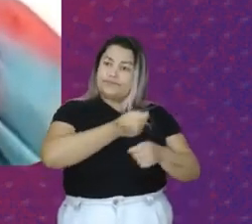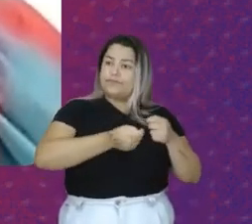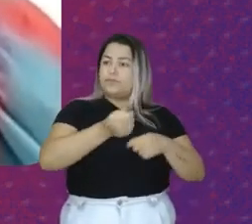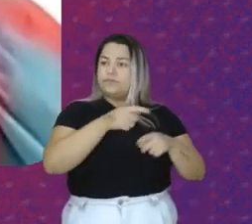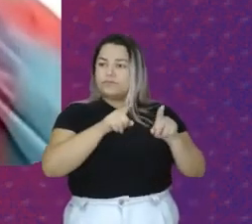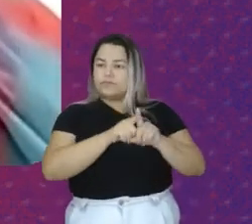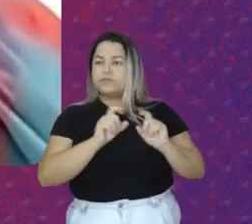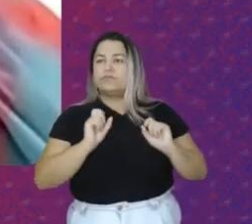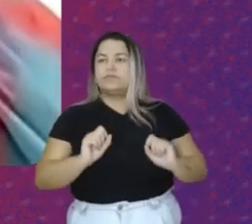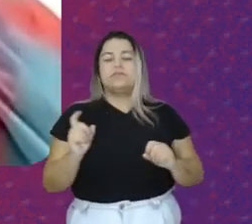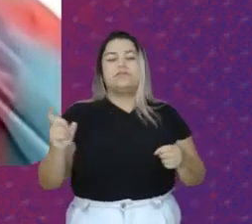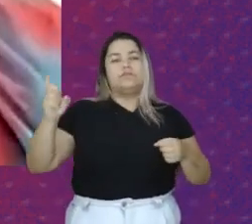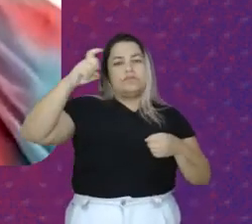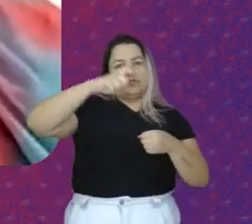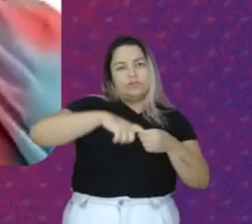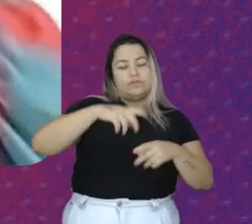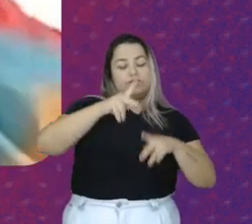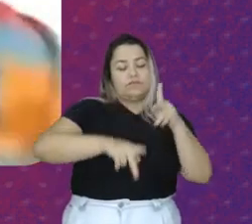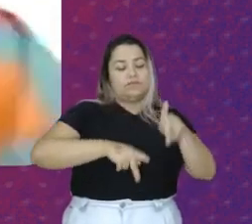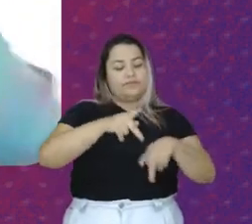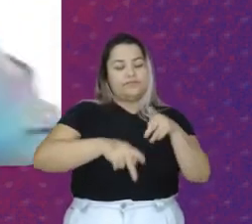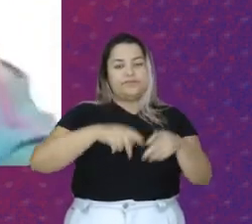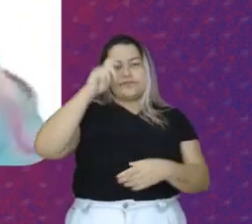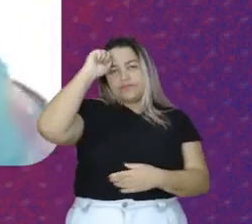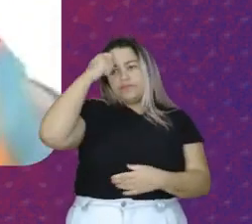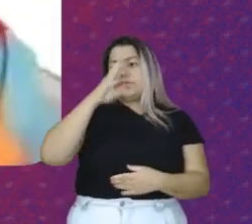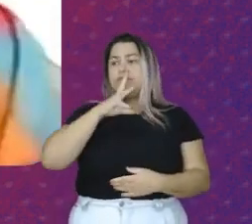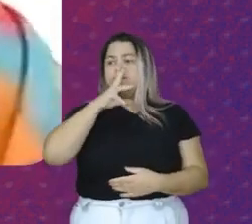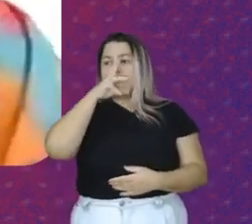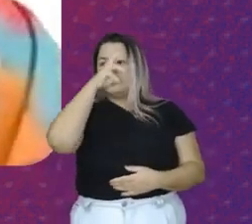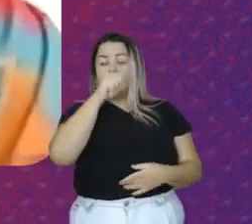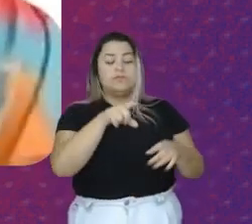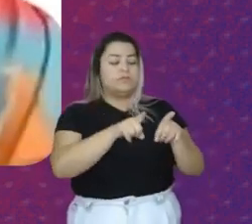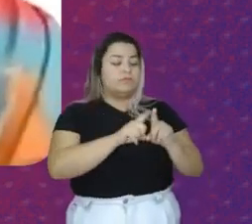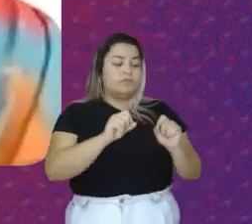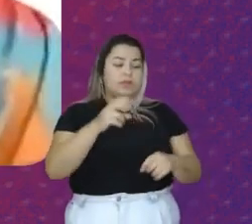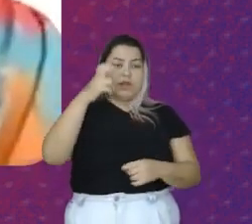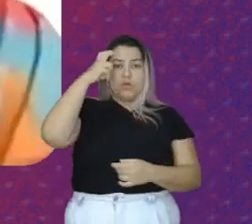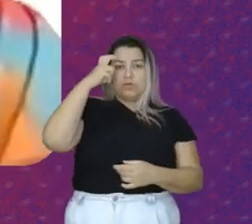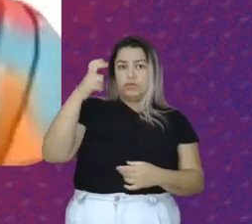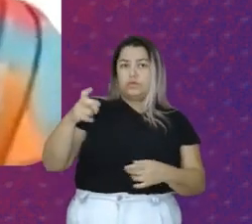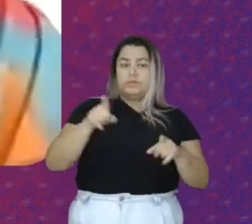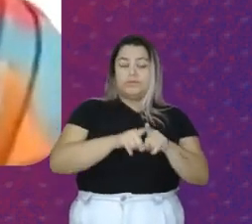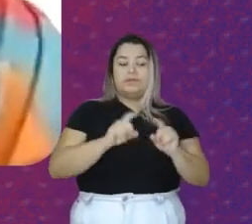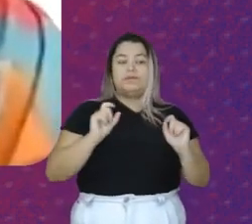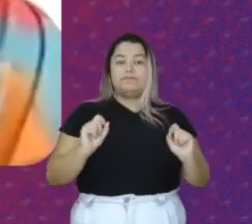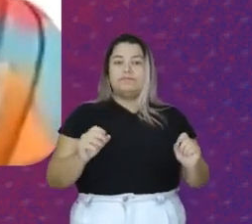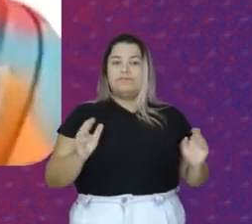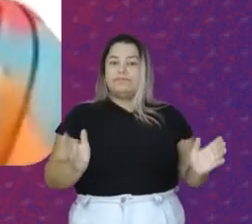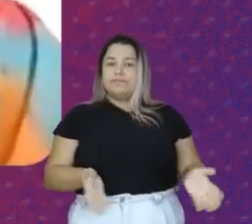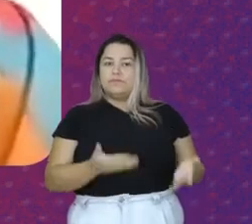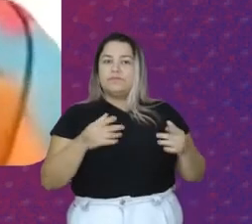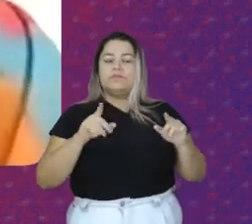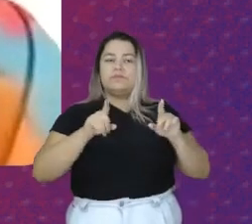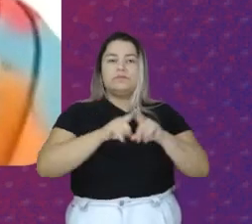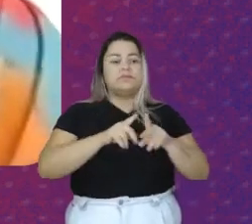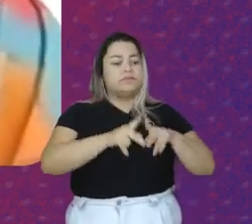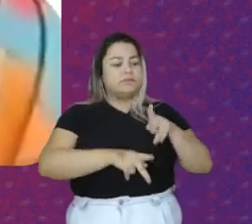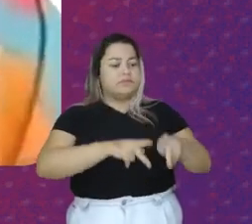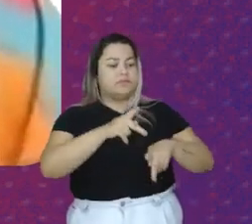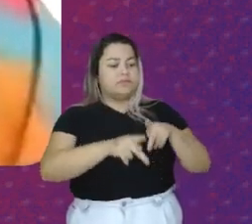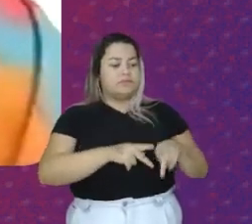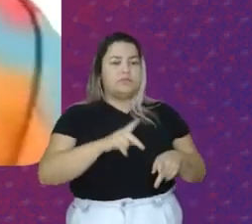qualidade, voltada para o povo negro, fortalecer no campo da cultura as iniciativas negras populares,